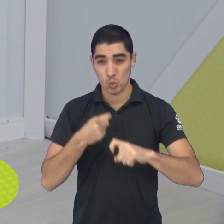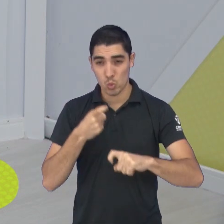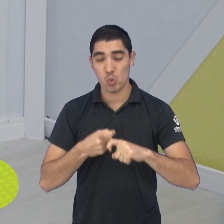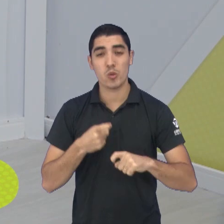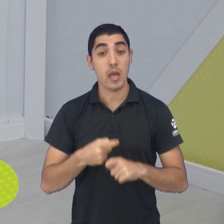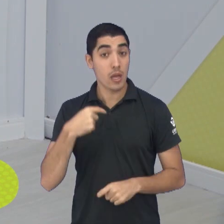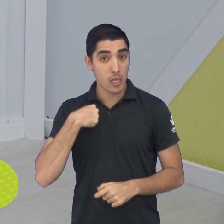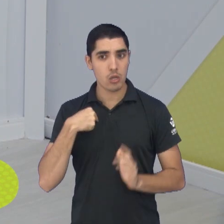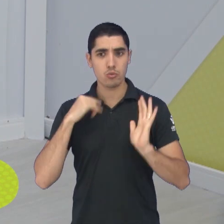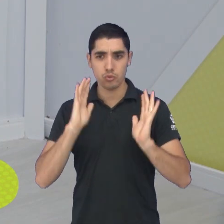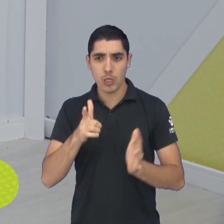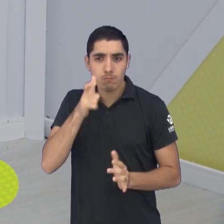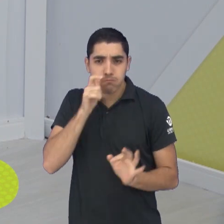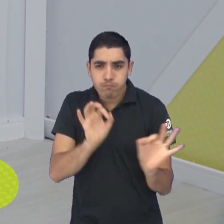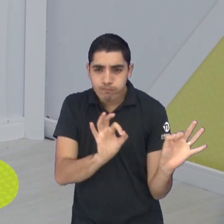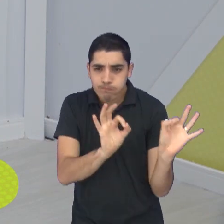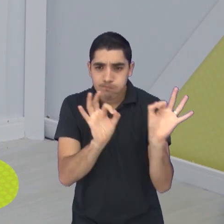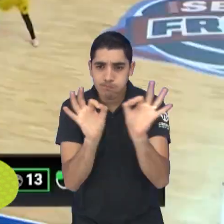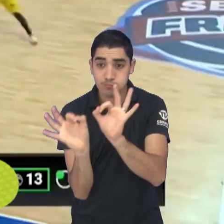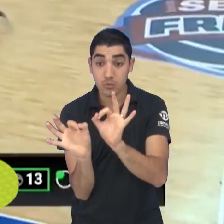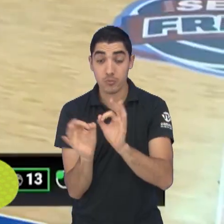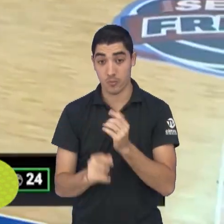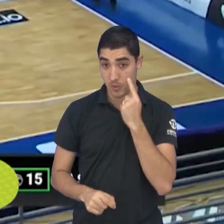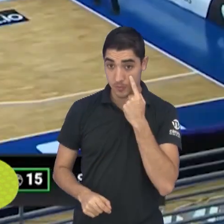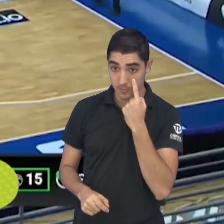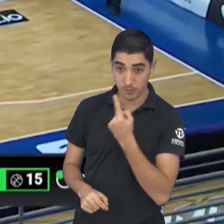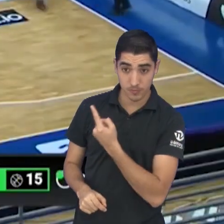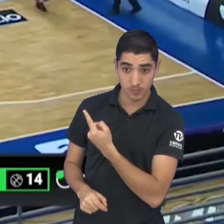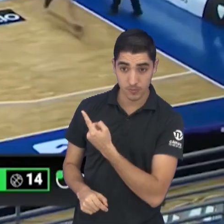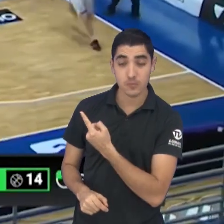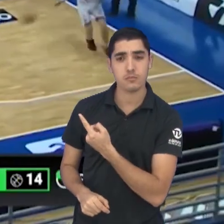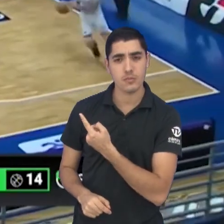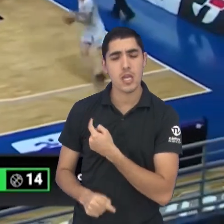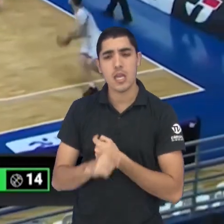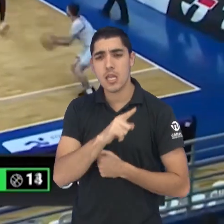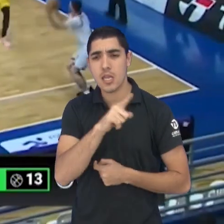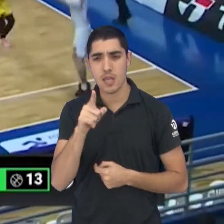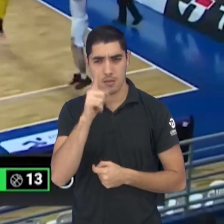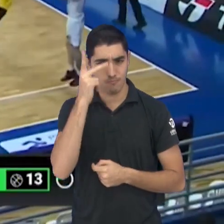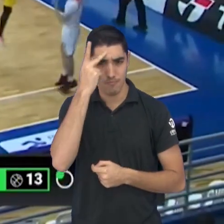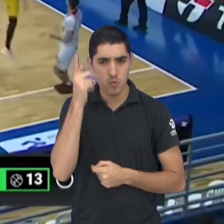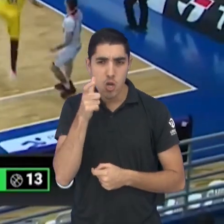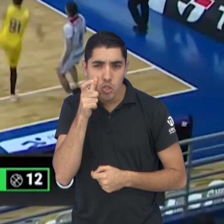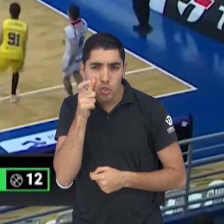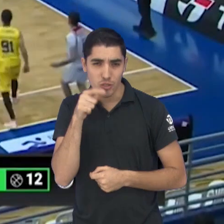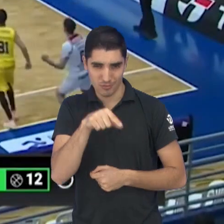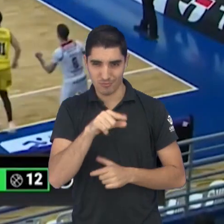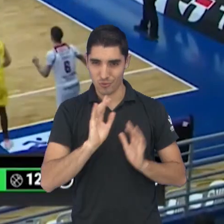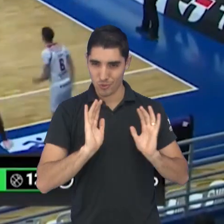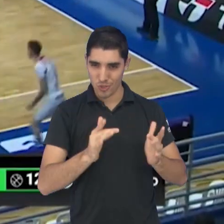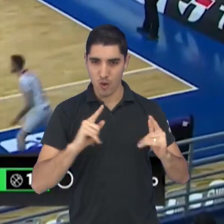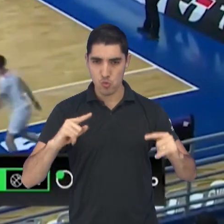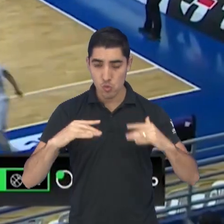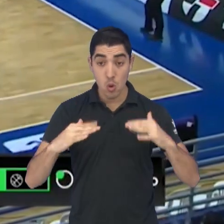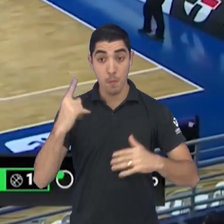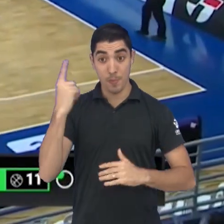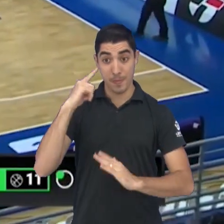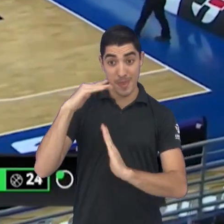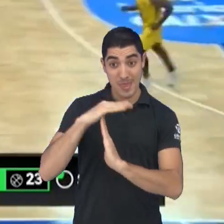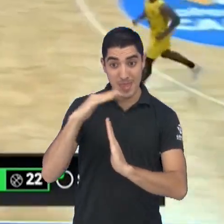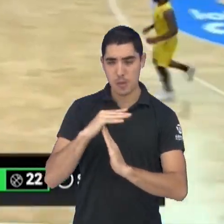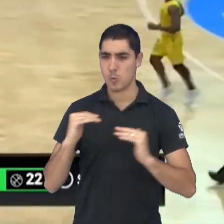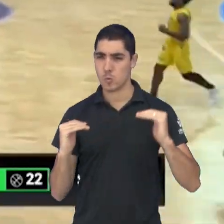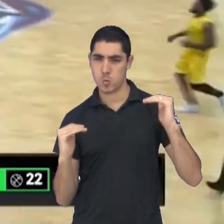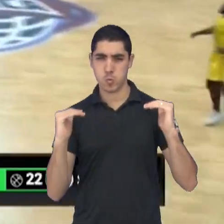acompanhei de perto, você tá vendo imagens aí, ó, do jogo. E olha, para quem acompanhou a partida, primeiro quarto ali foi bem